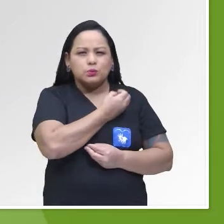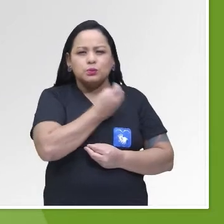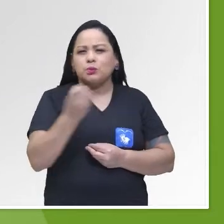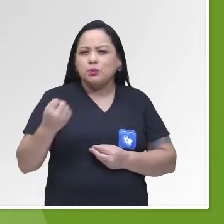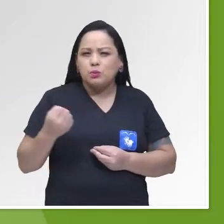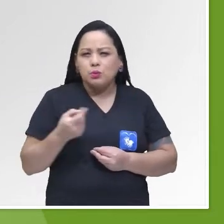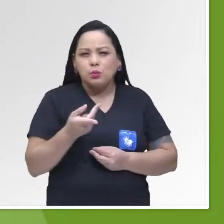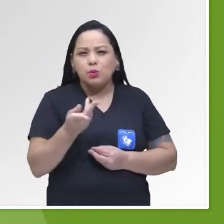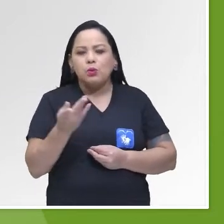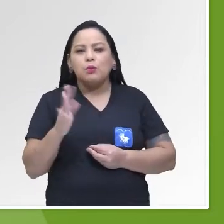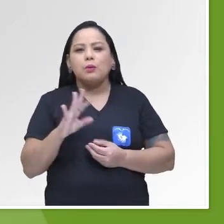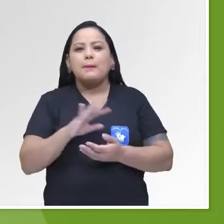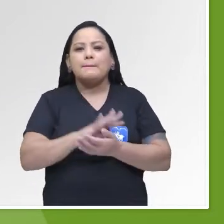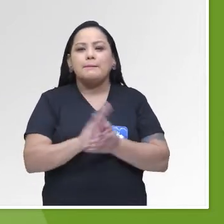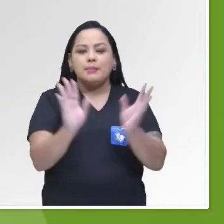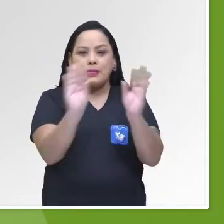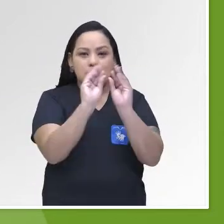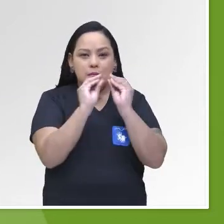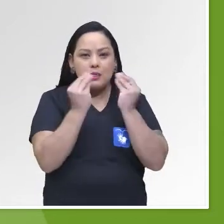de